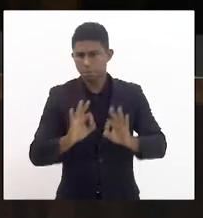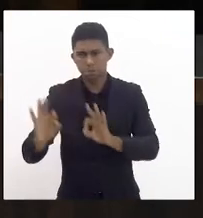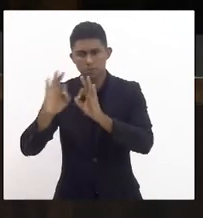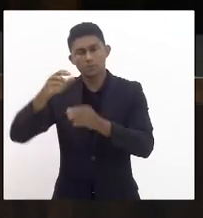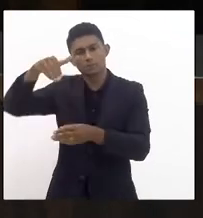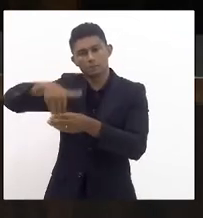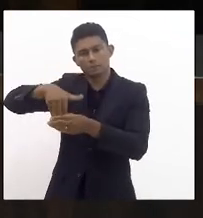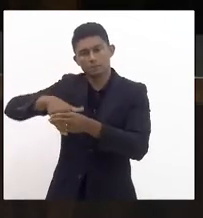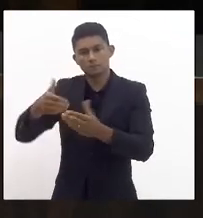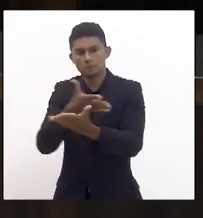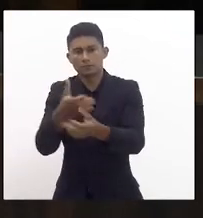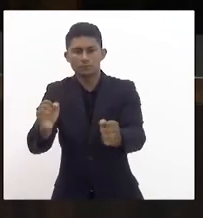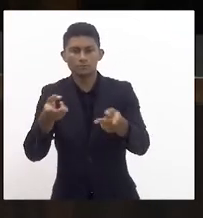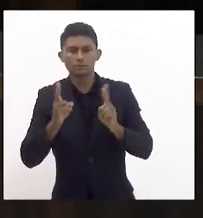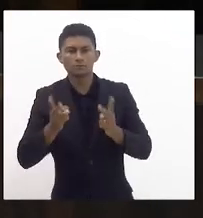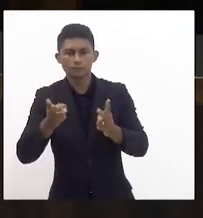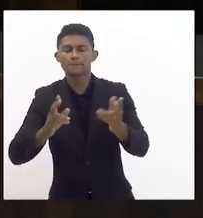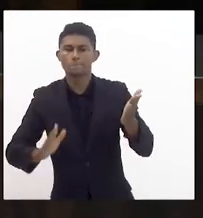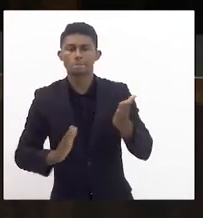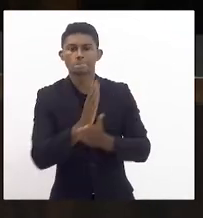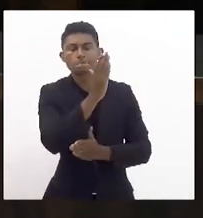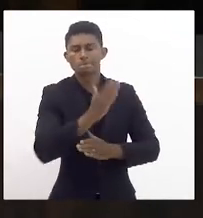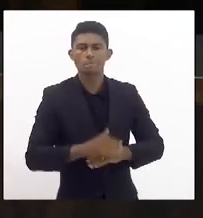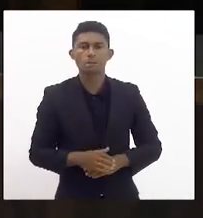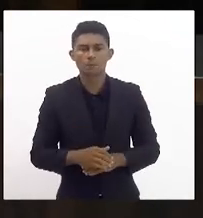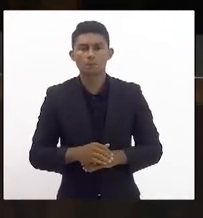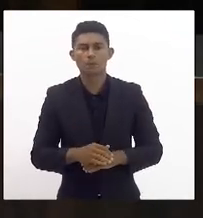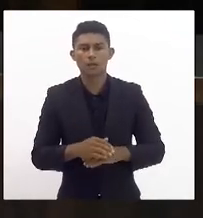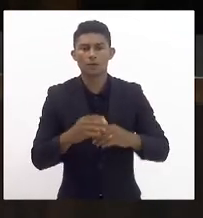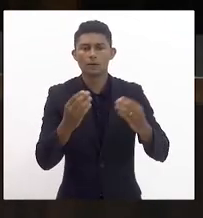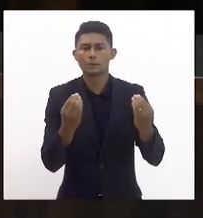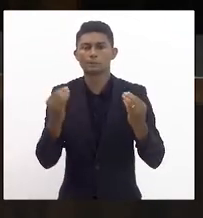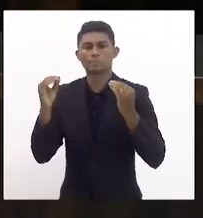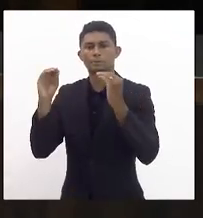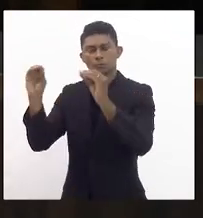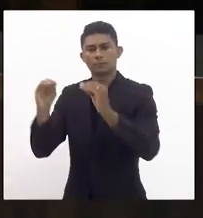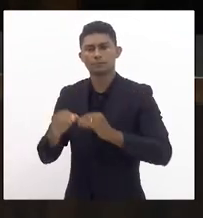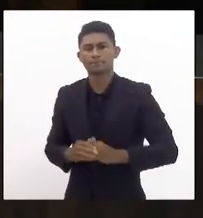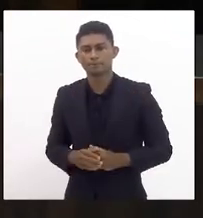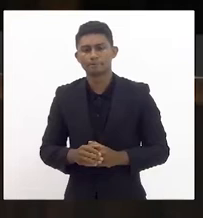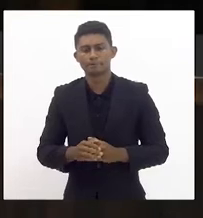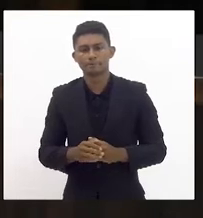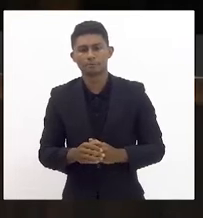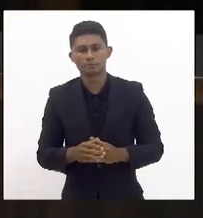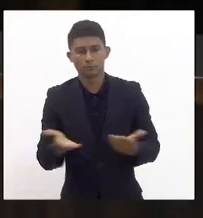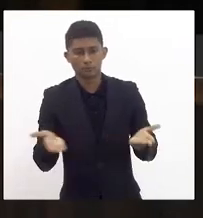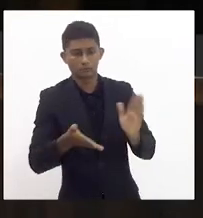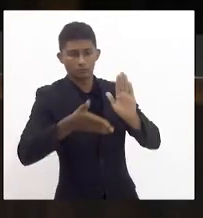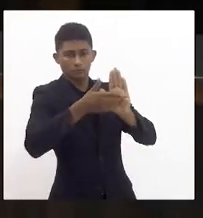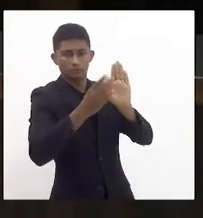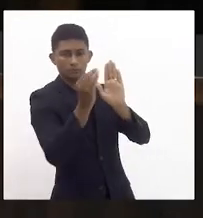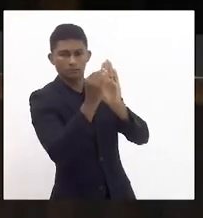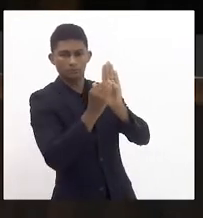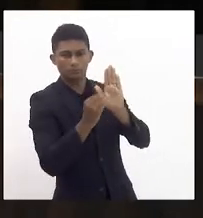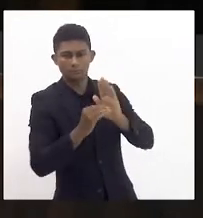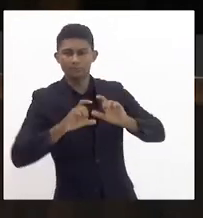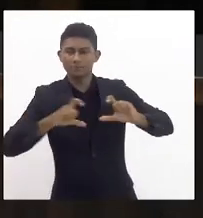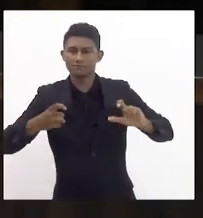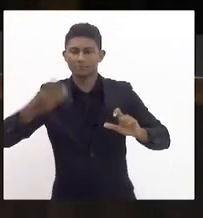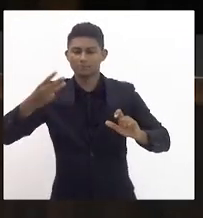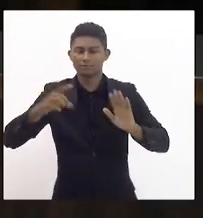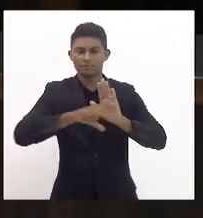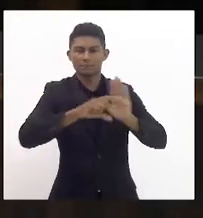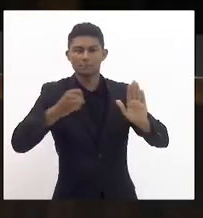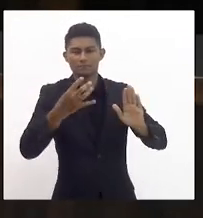senhores que aprovam, permaneçam como estão, aprovado. Vai à publicação. Incluídos na ordem do dia, de acordo com o parágrafo 3º do artigo 47 do